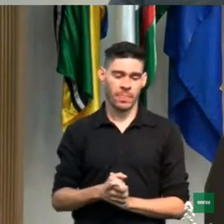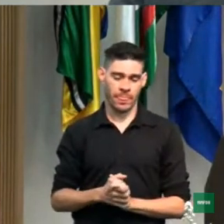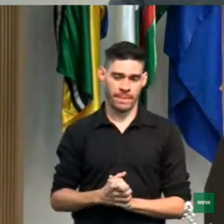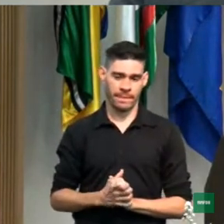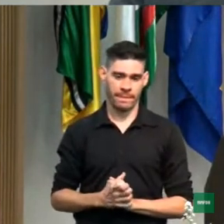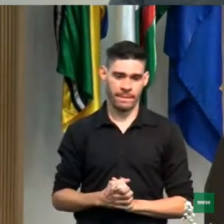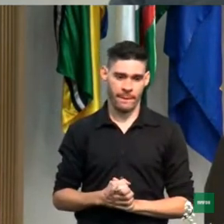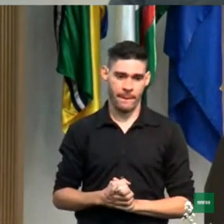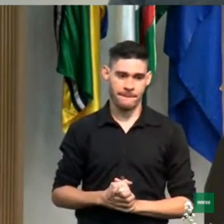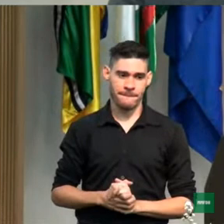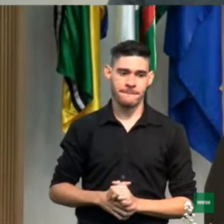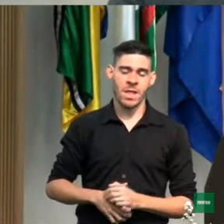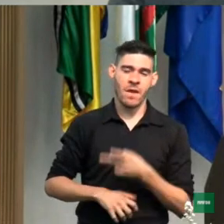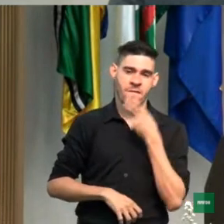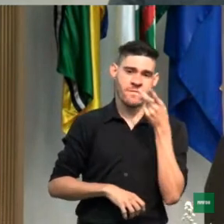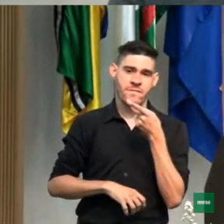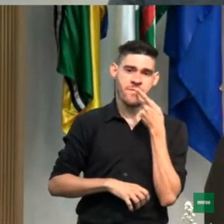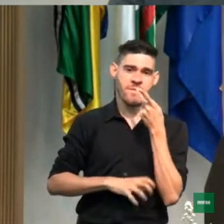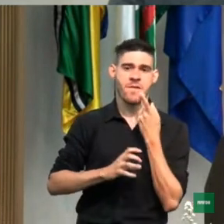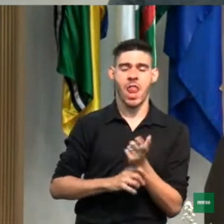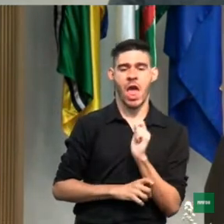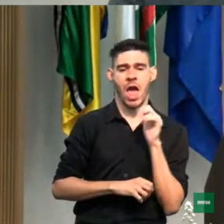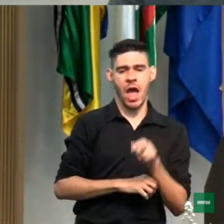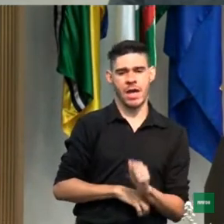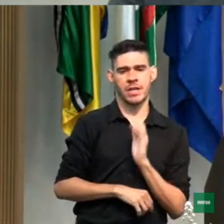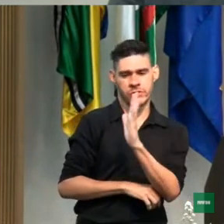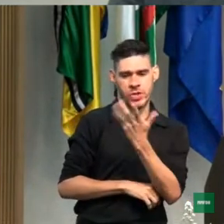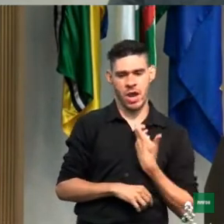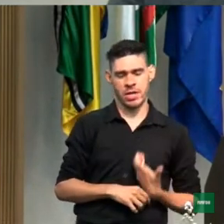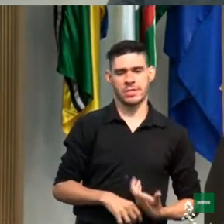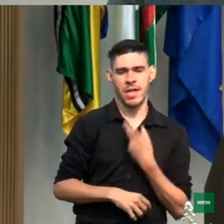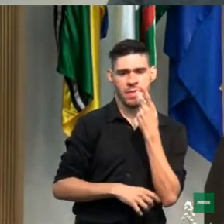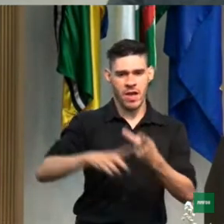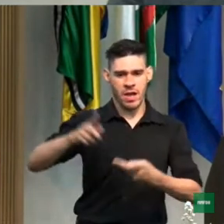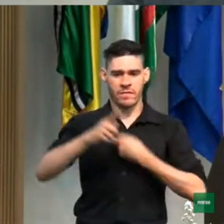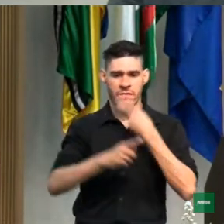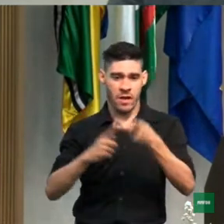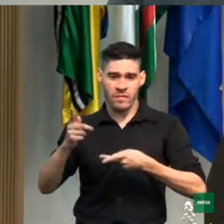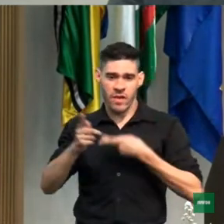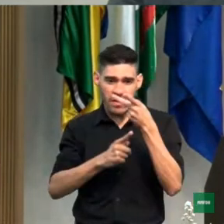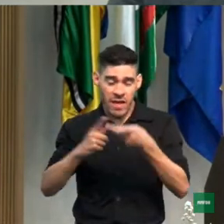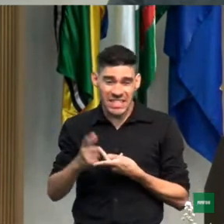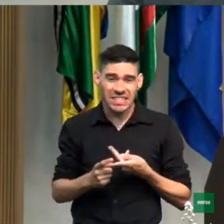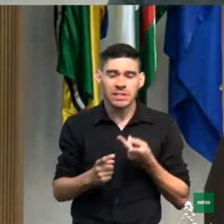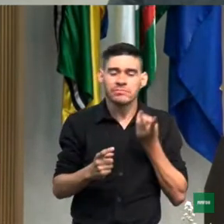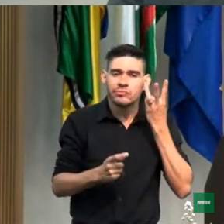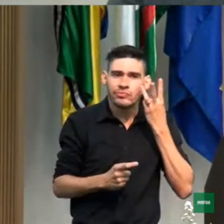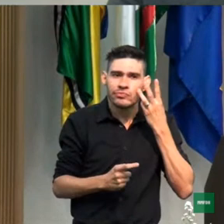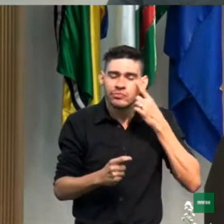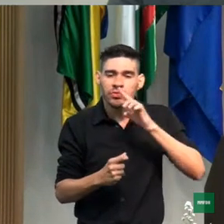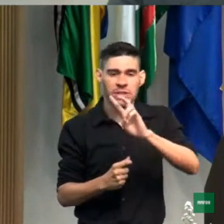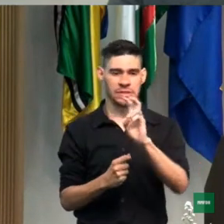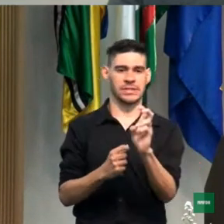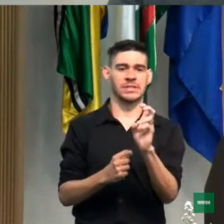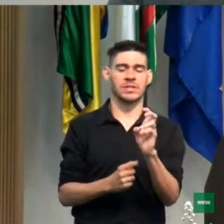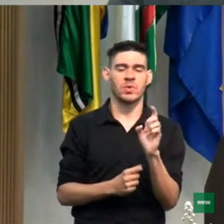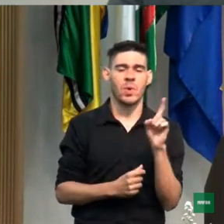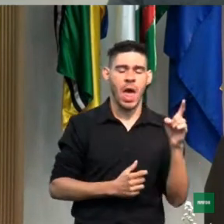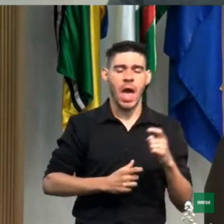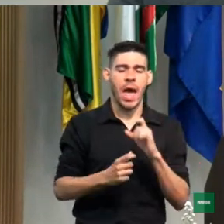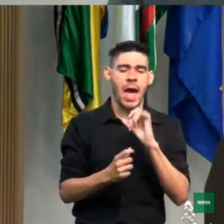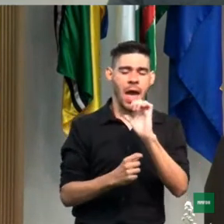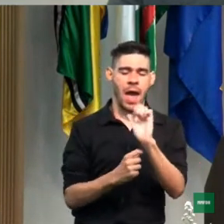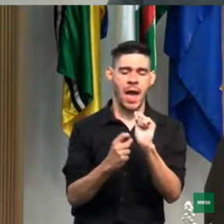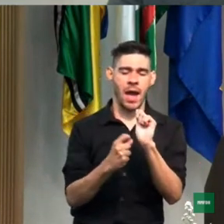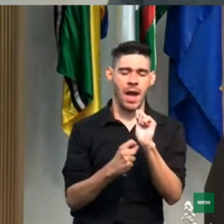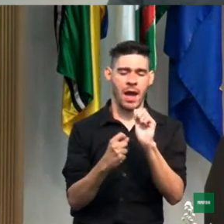está desse jeito cansada. Nós passamos 4, 5 dias no arquipélago do Marajó. É